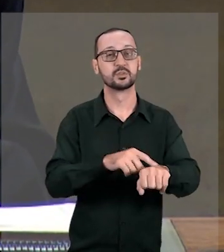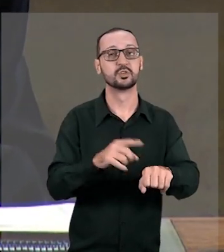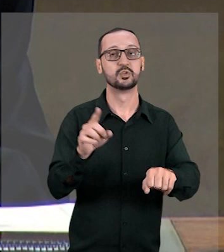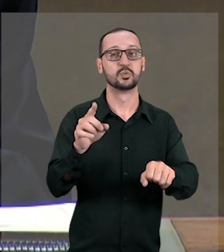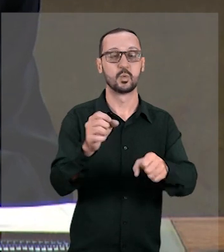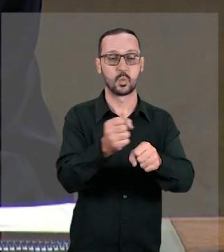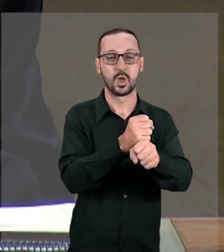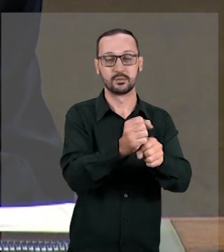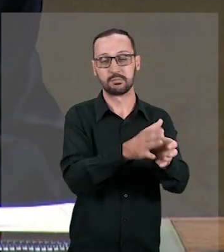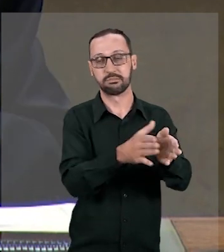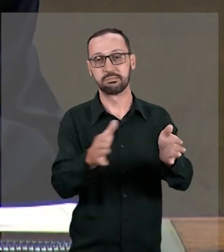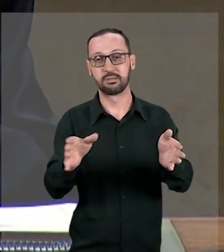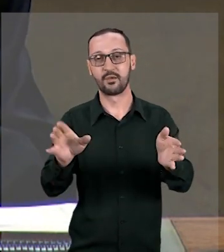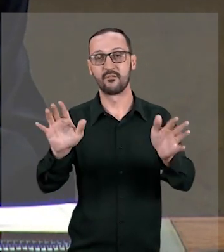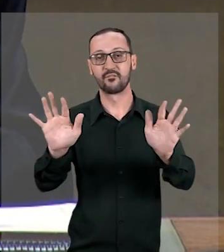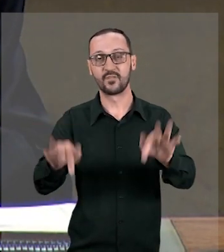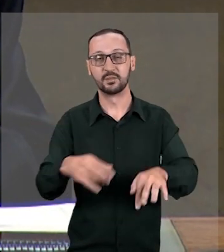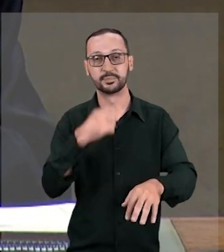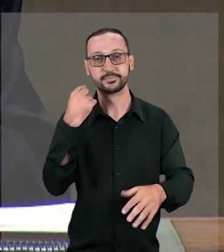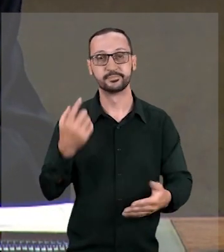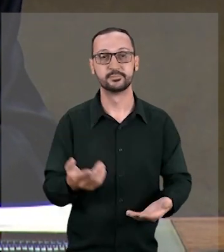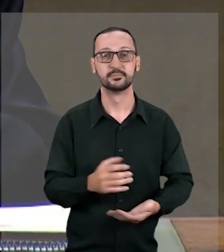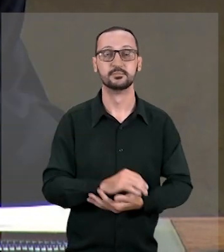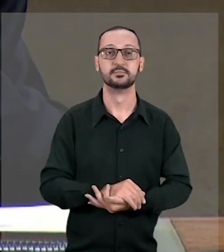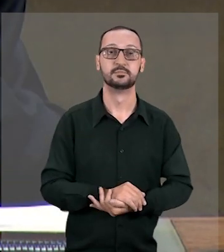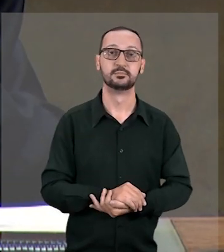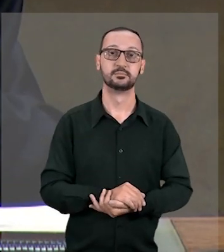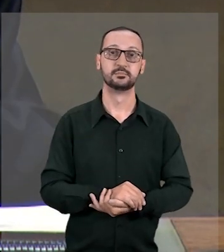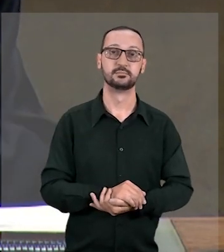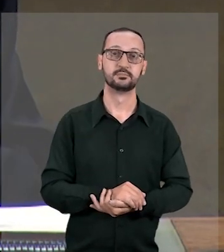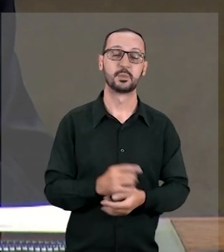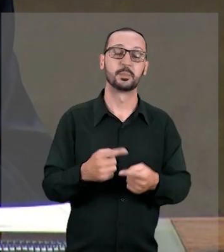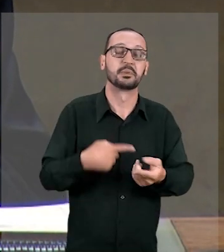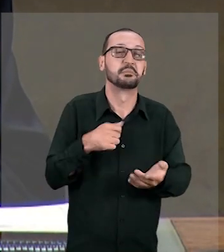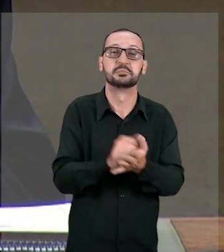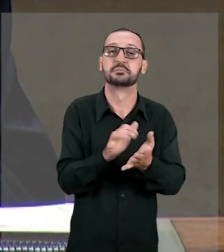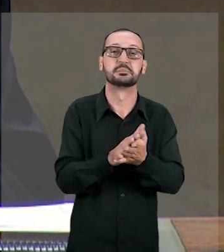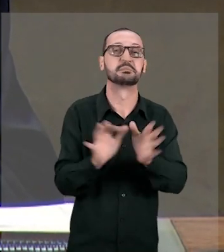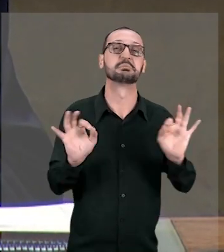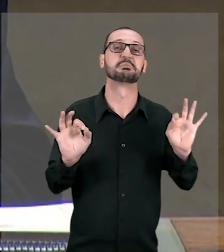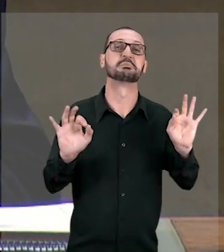prescreve. Aí pode terminar. Extinta a punibilidade.